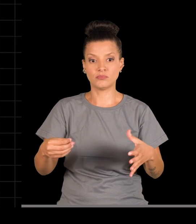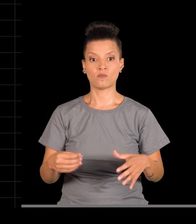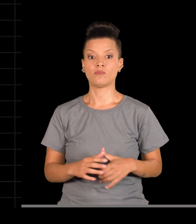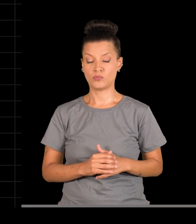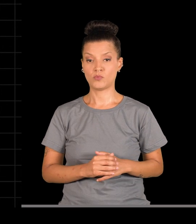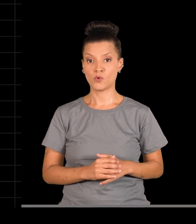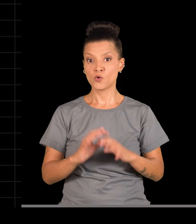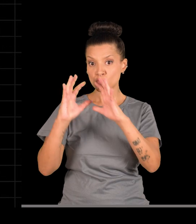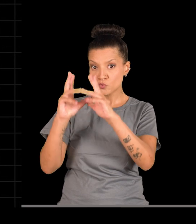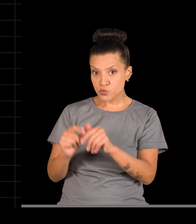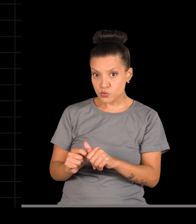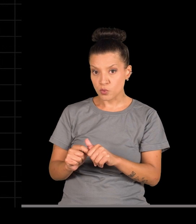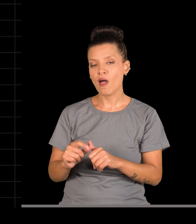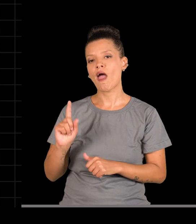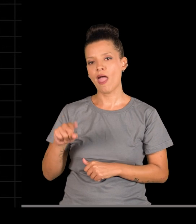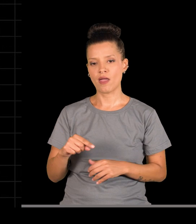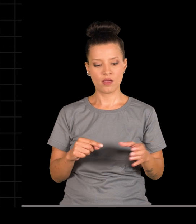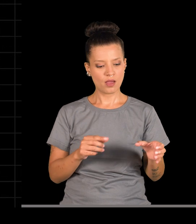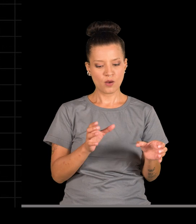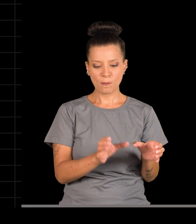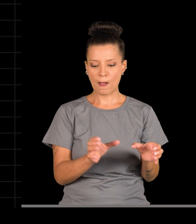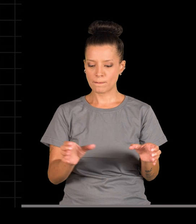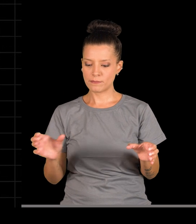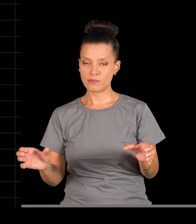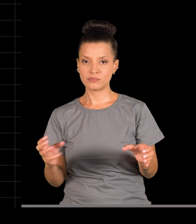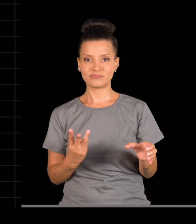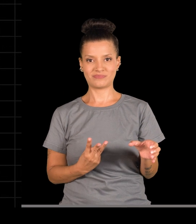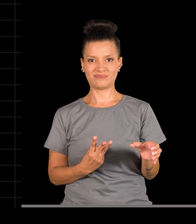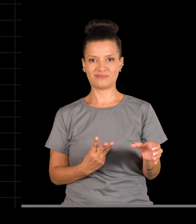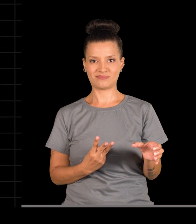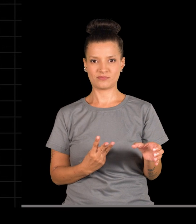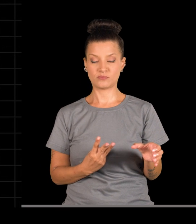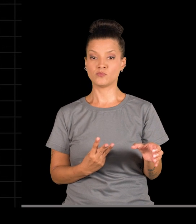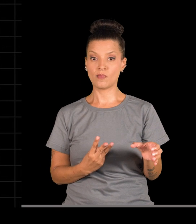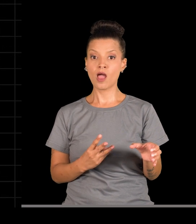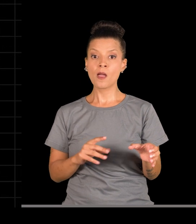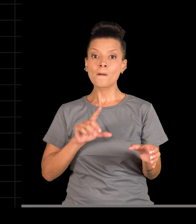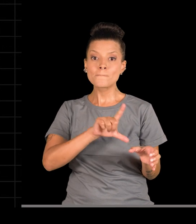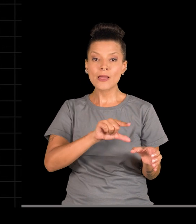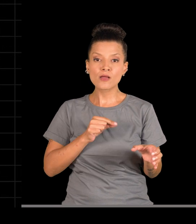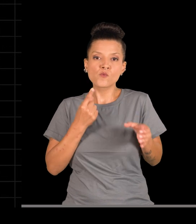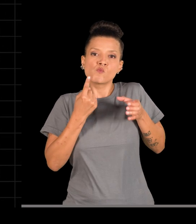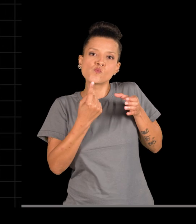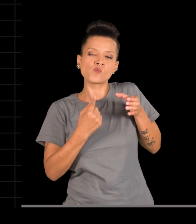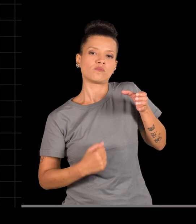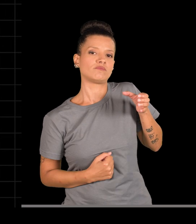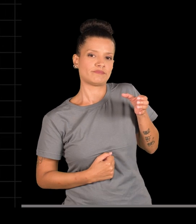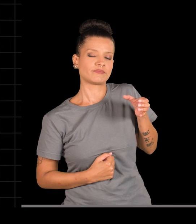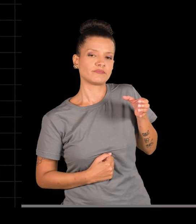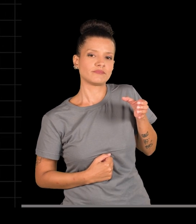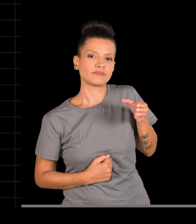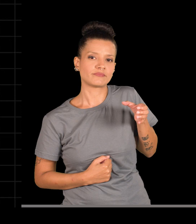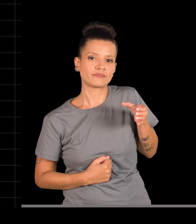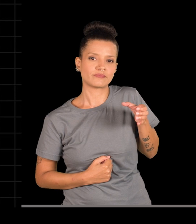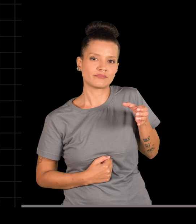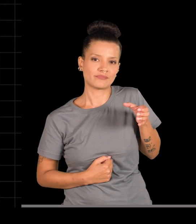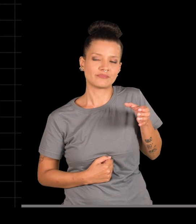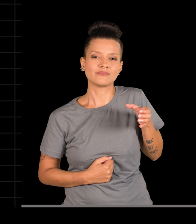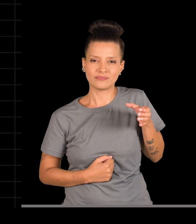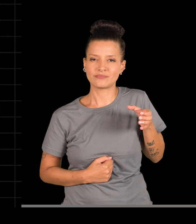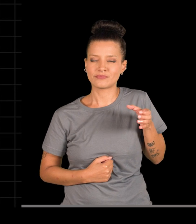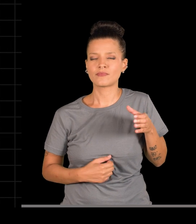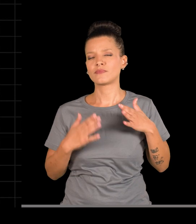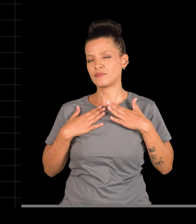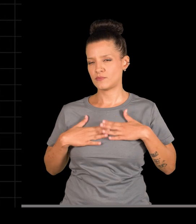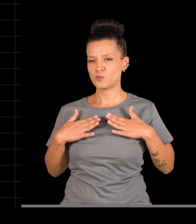parte que eu peguei foi 1, do todo aqui, né, que eram 3. Então 3 copos no total em que eu peguei 1 desses copos, ou